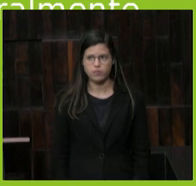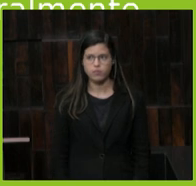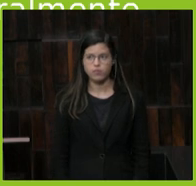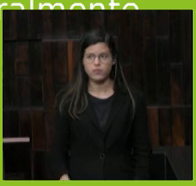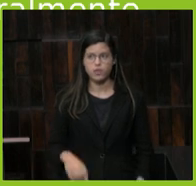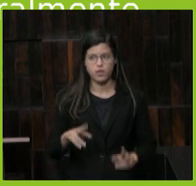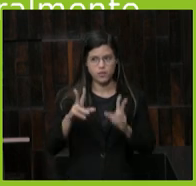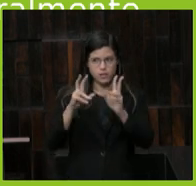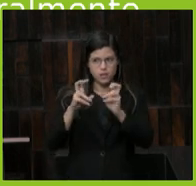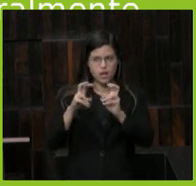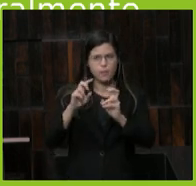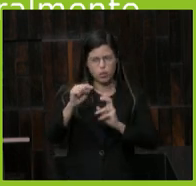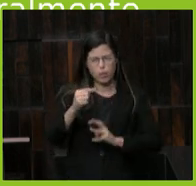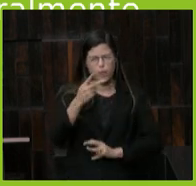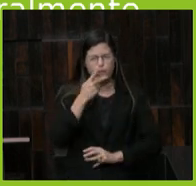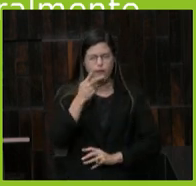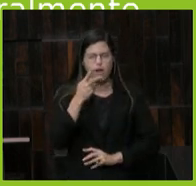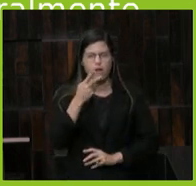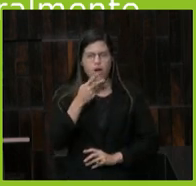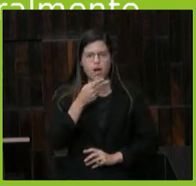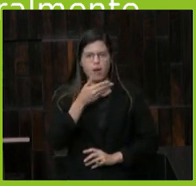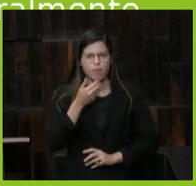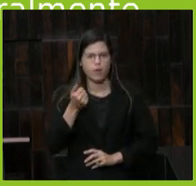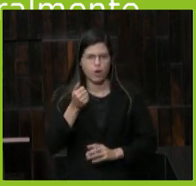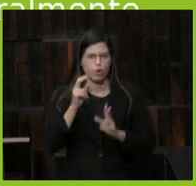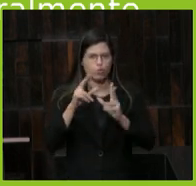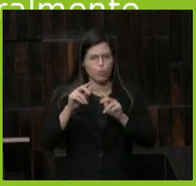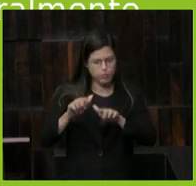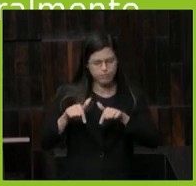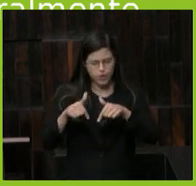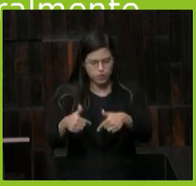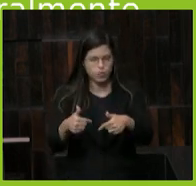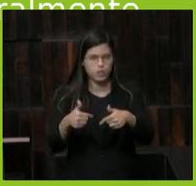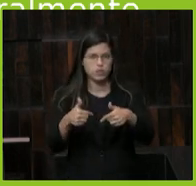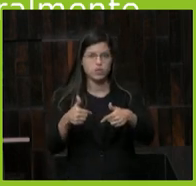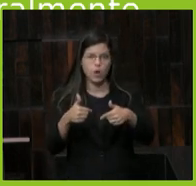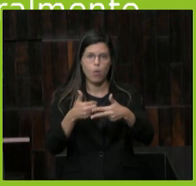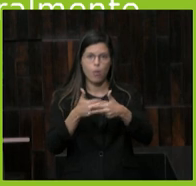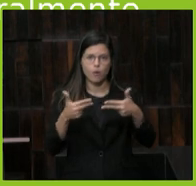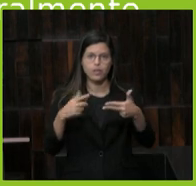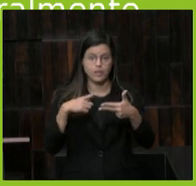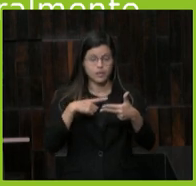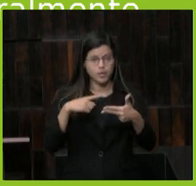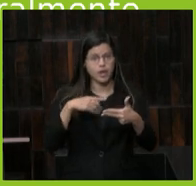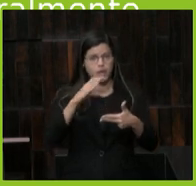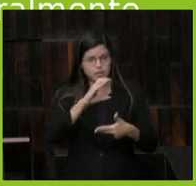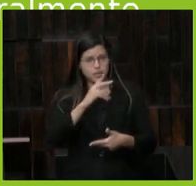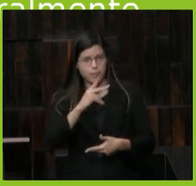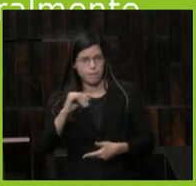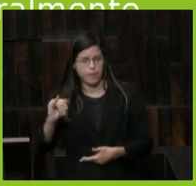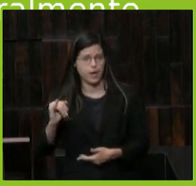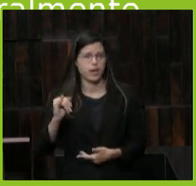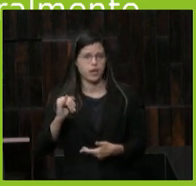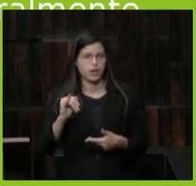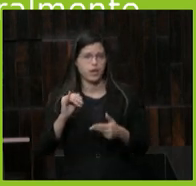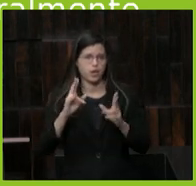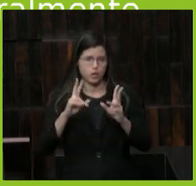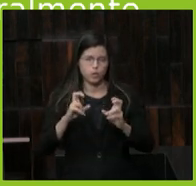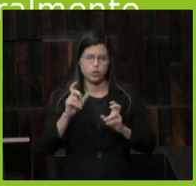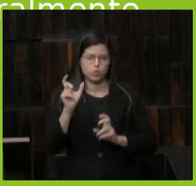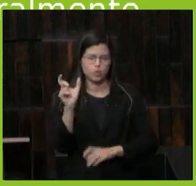tema 1082, depois eu vou até falar um pouquinho da nossa atuação. Eu acho que é uma coisa que está muito... Tem até a CPI, né, dos planos de saúde instalada aqui na